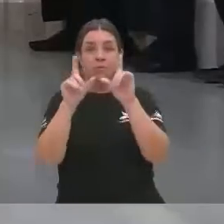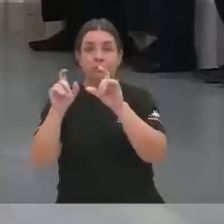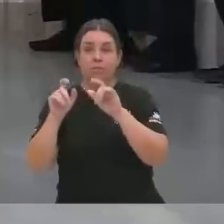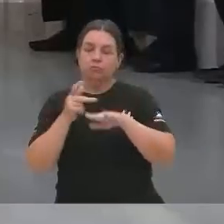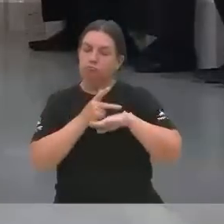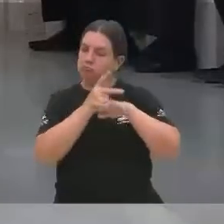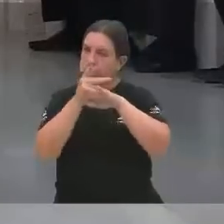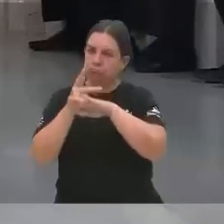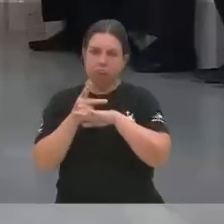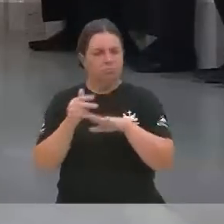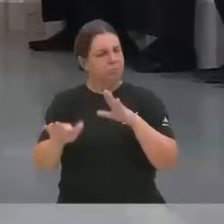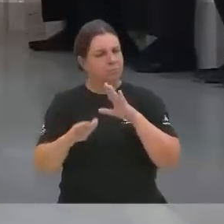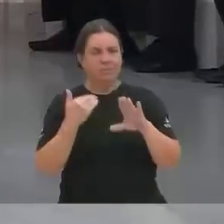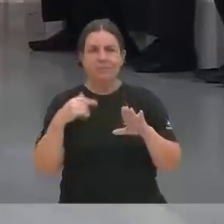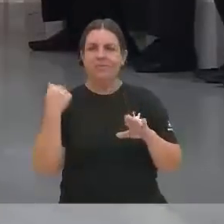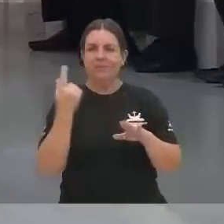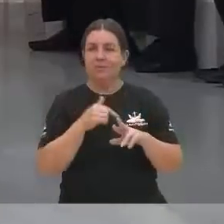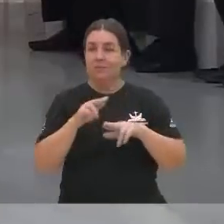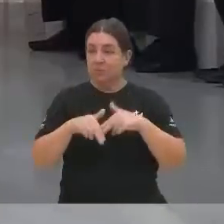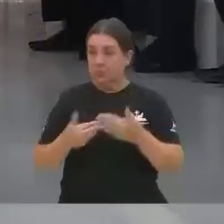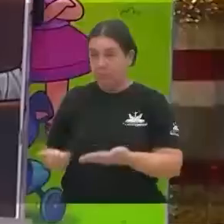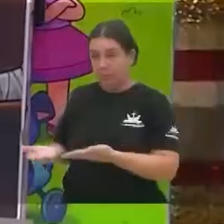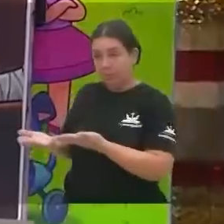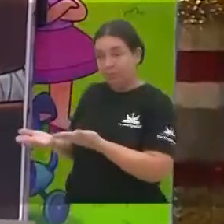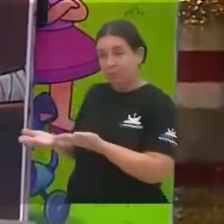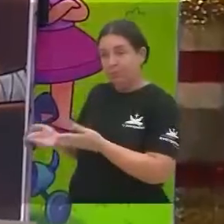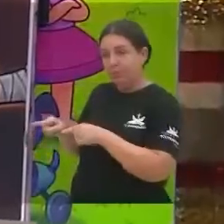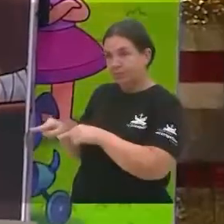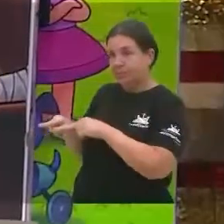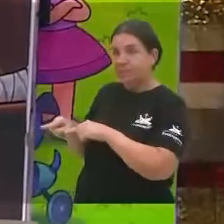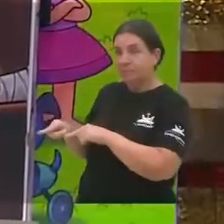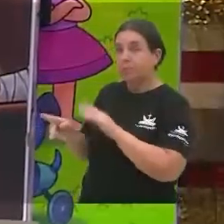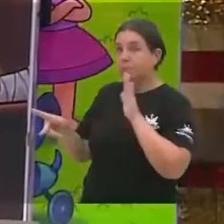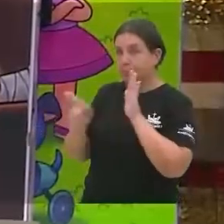seus vídeos através do 4198791-2787